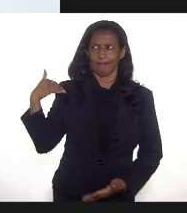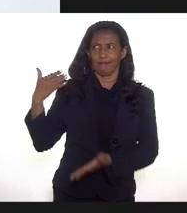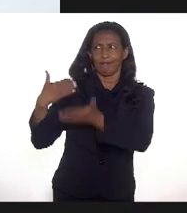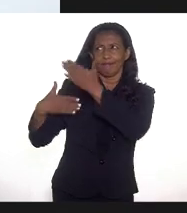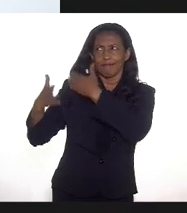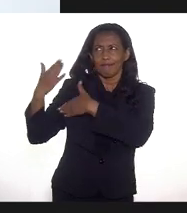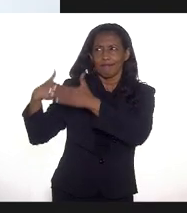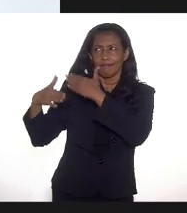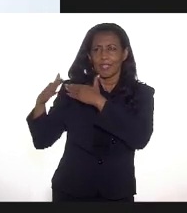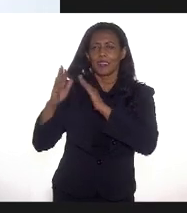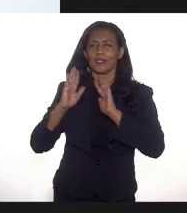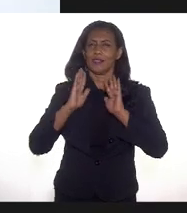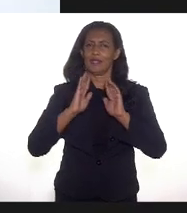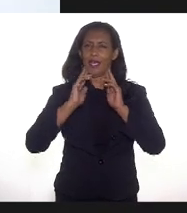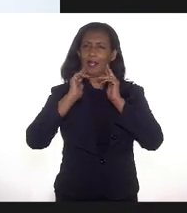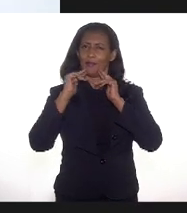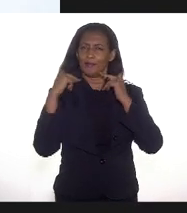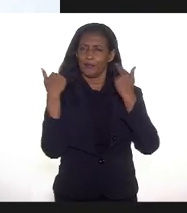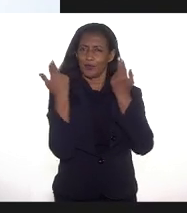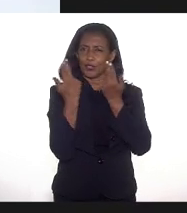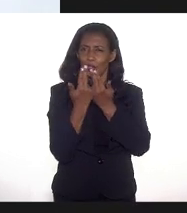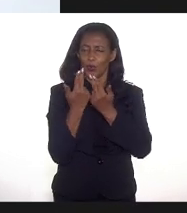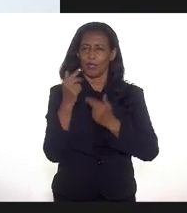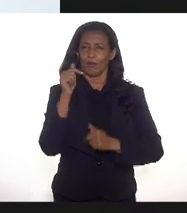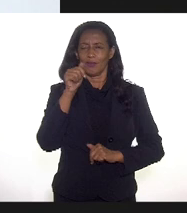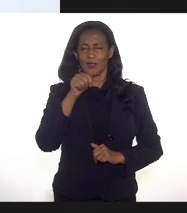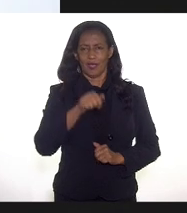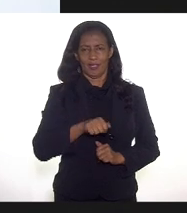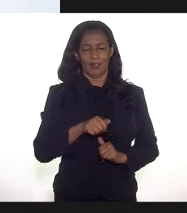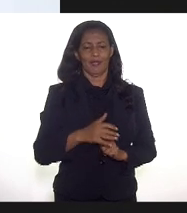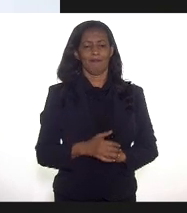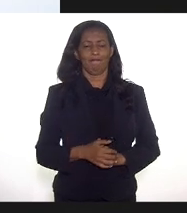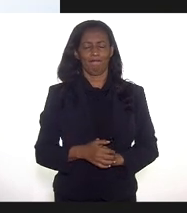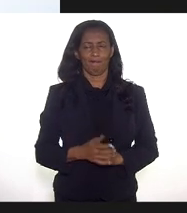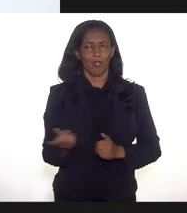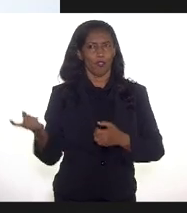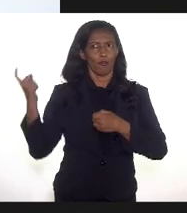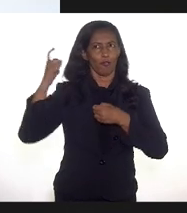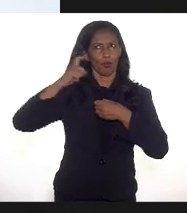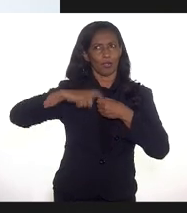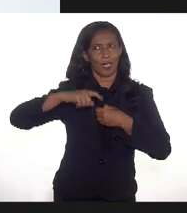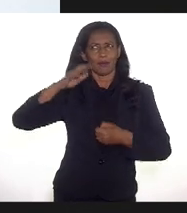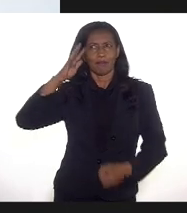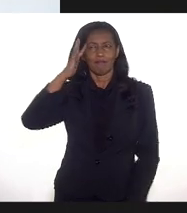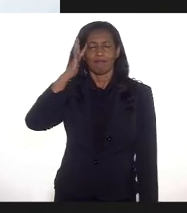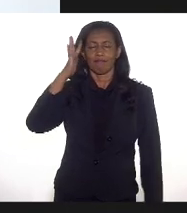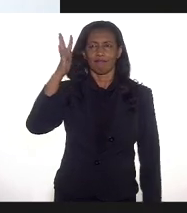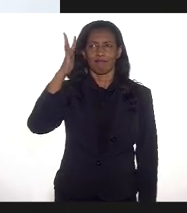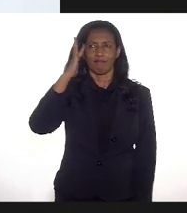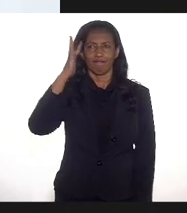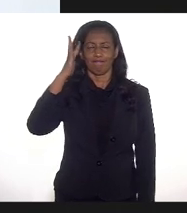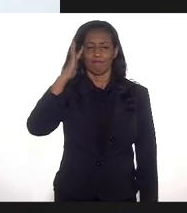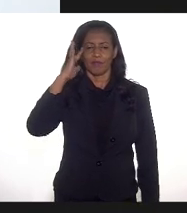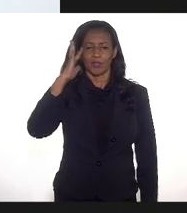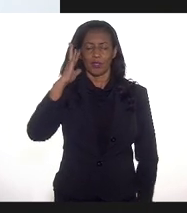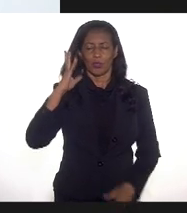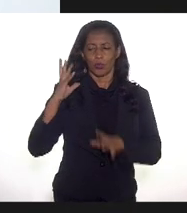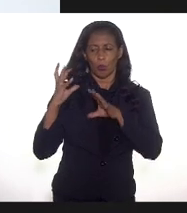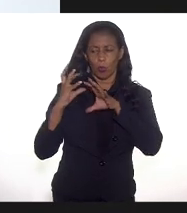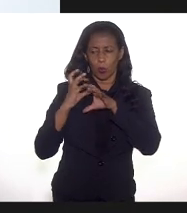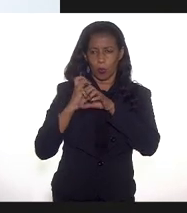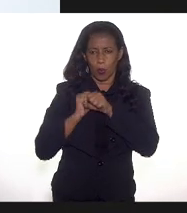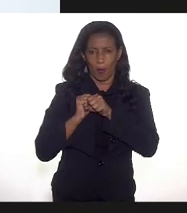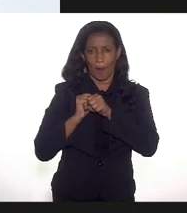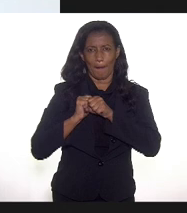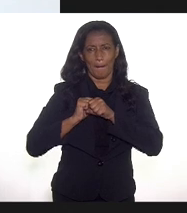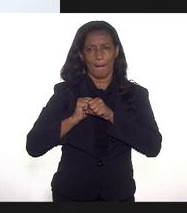pública voltada para reflexões sobre a acumulação de cargos dos pedagogos da